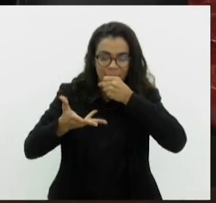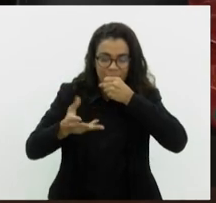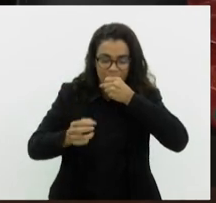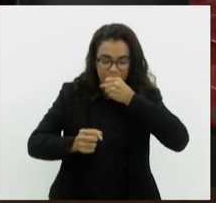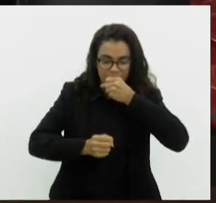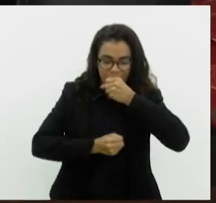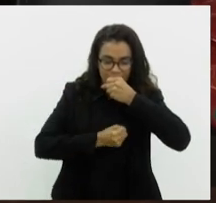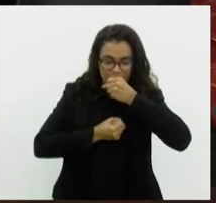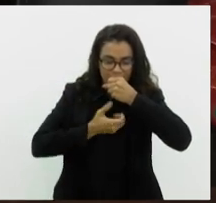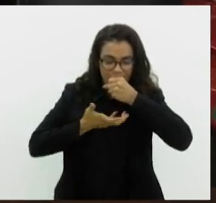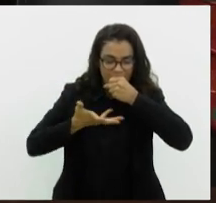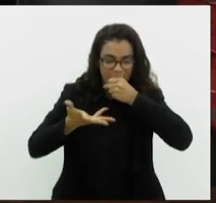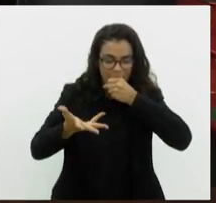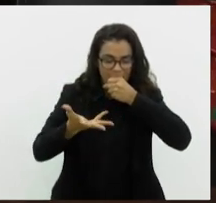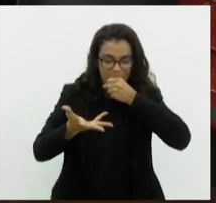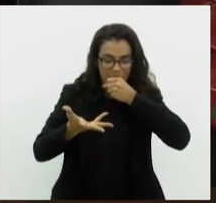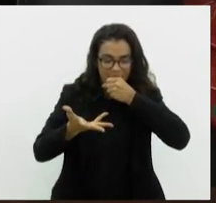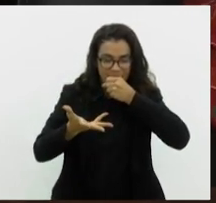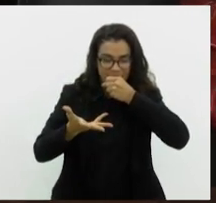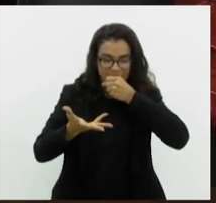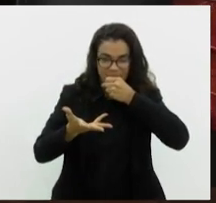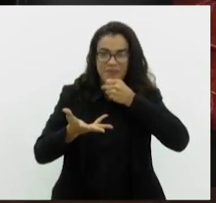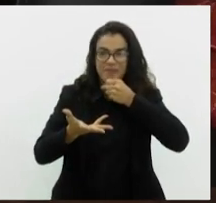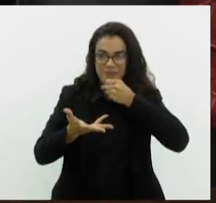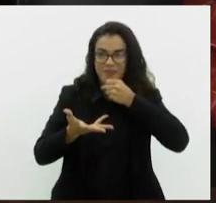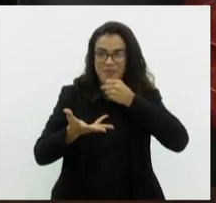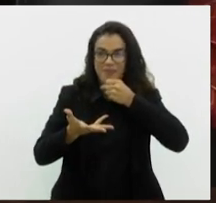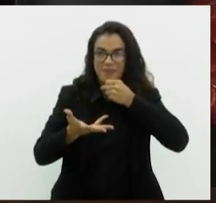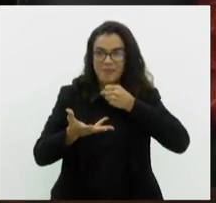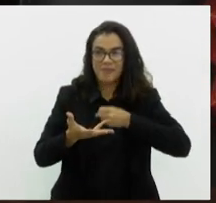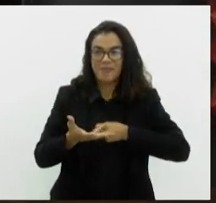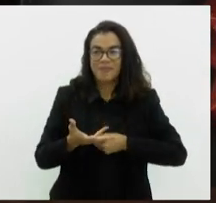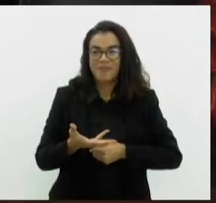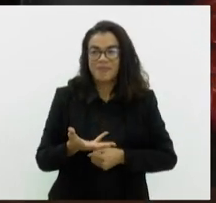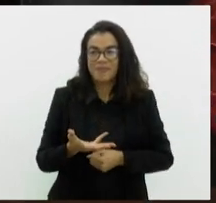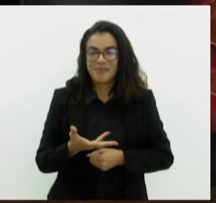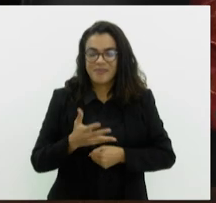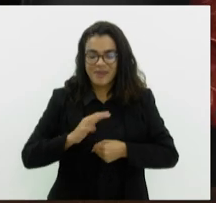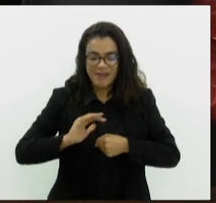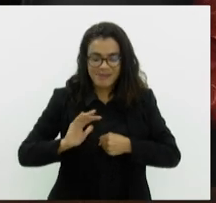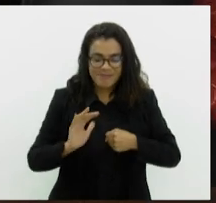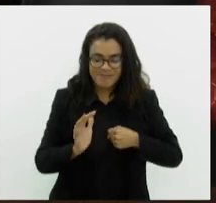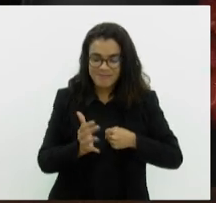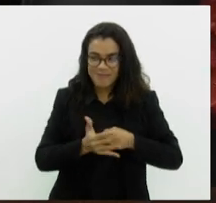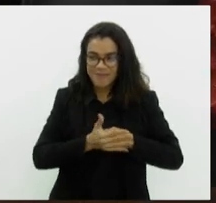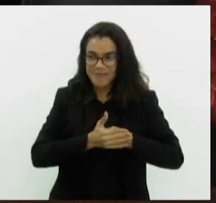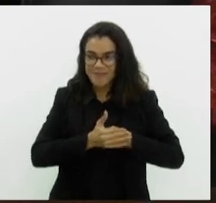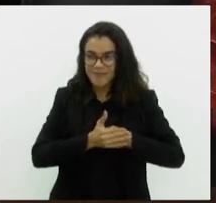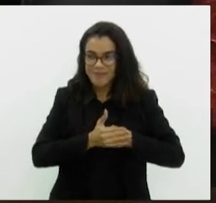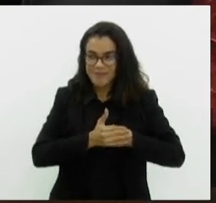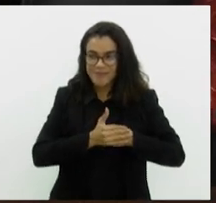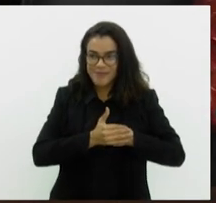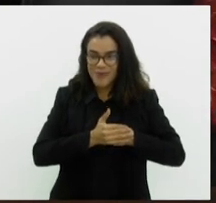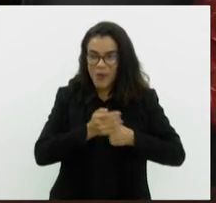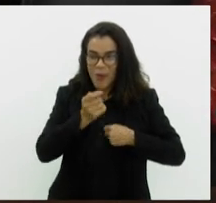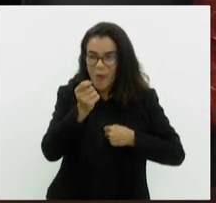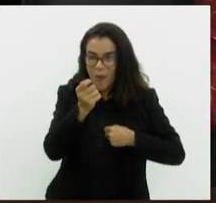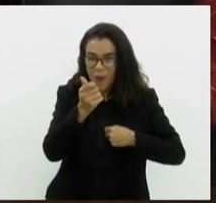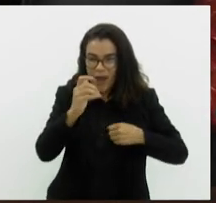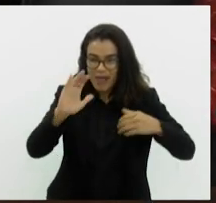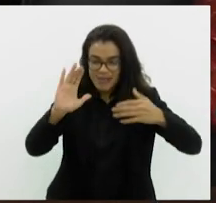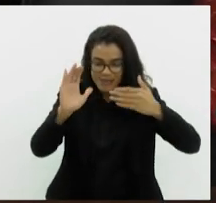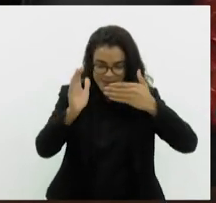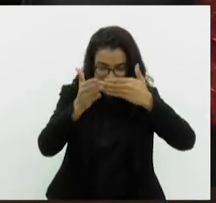alma. E ela está escondida, ou quase